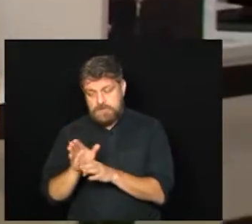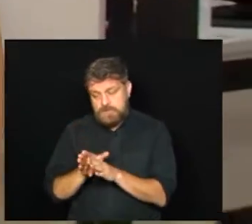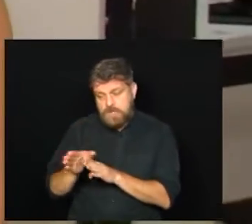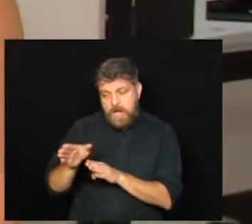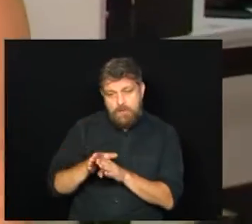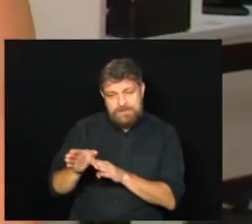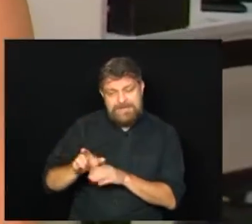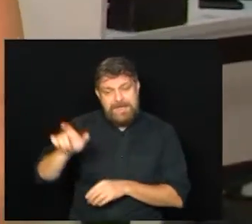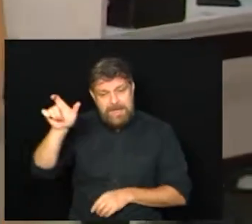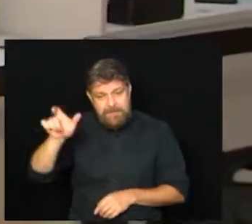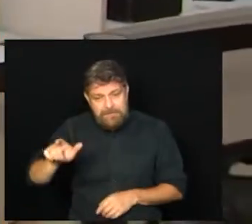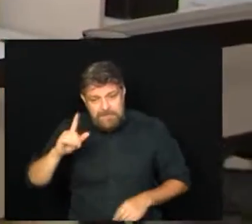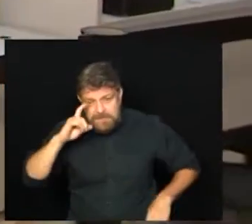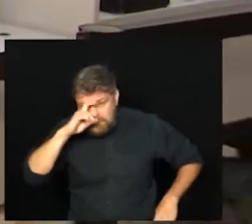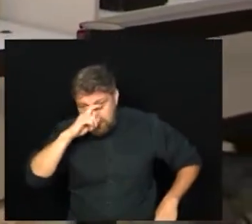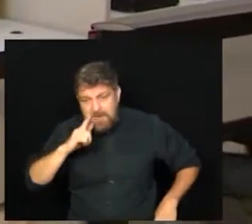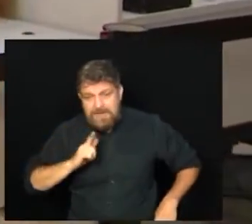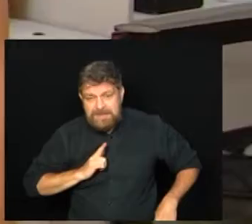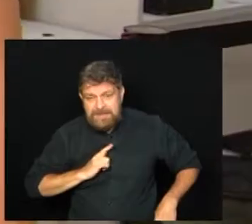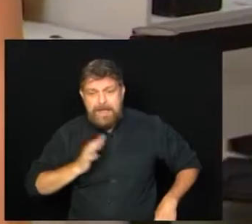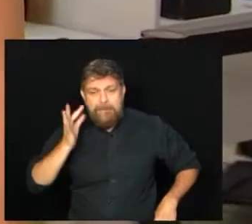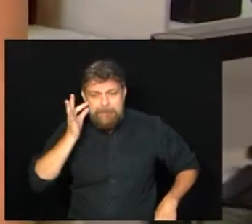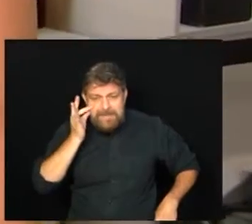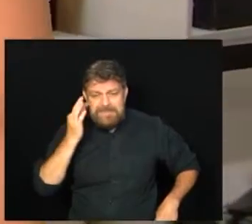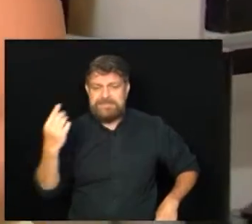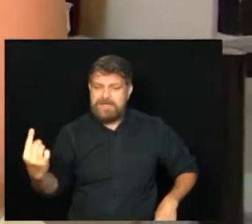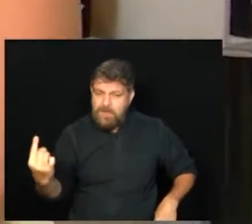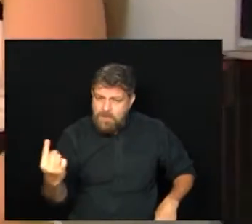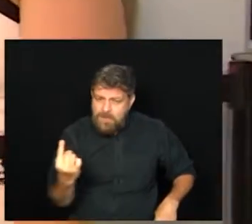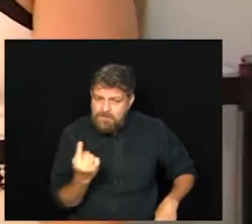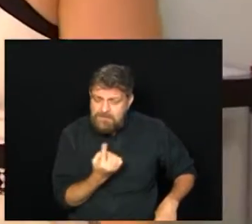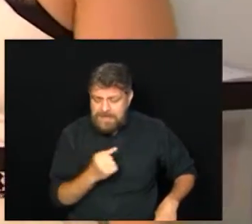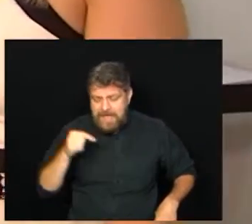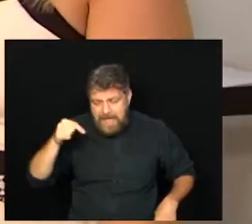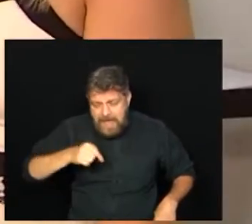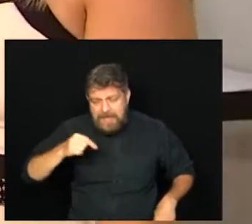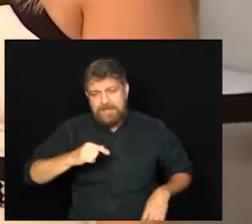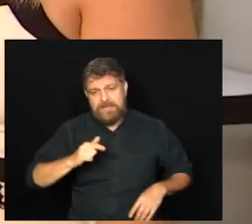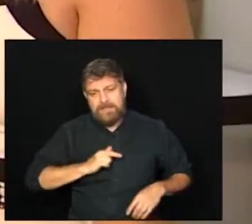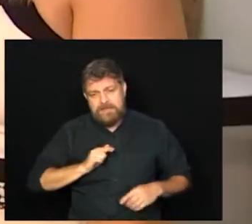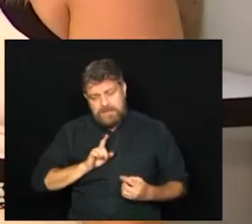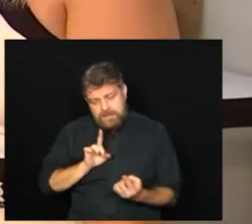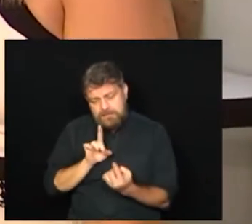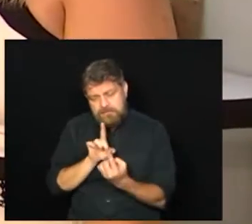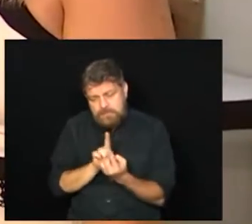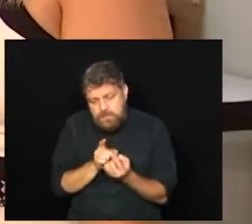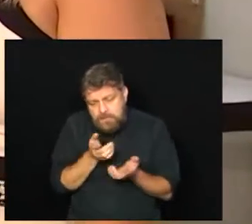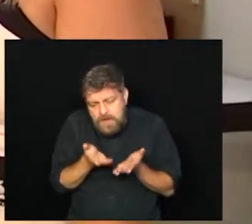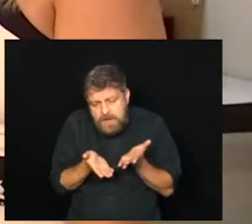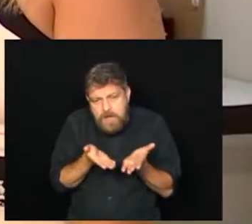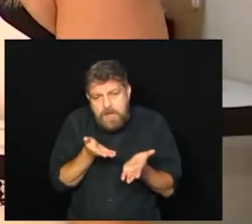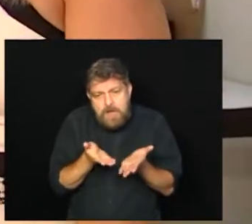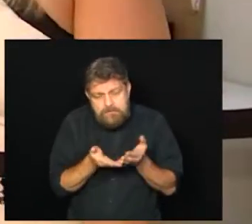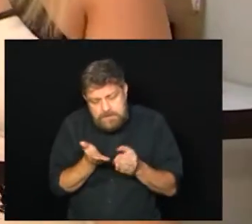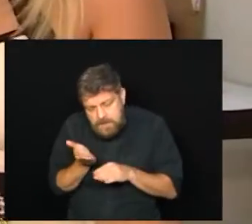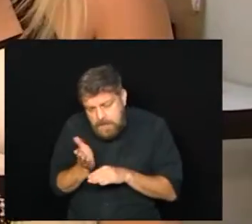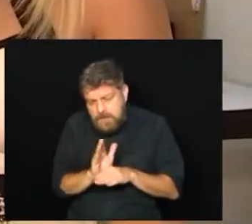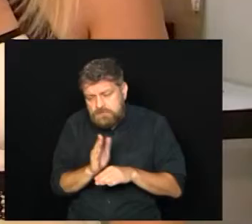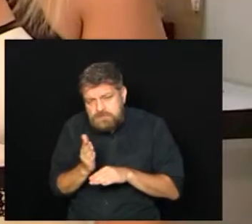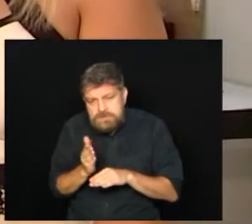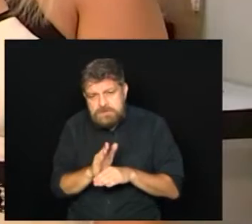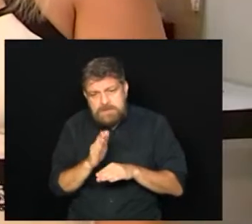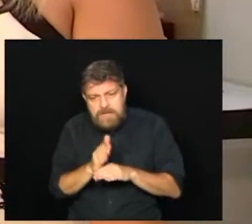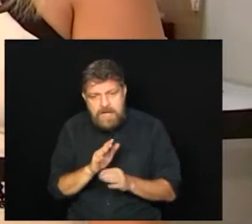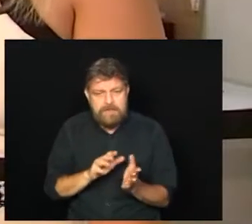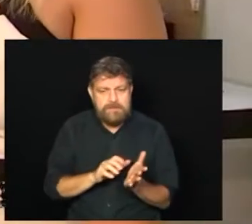alguma dificuldade que se dirija até nós. Nós temos os postos aqui para auxiliar a população nessa inscrição. E